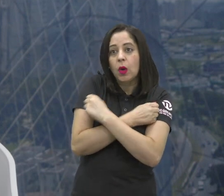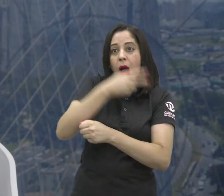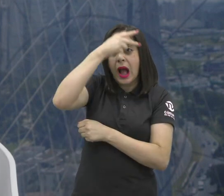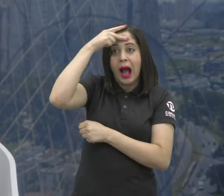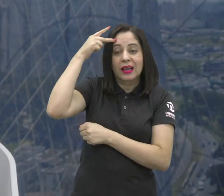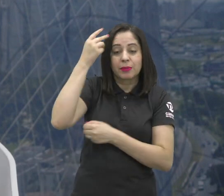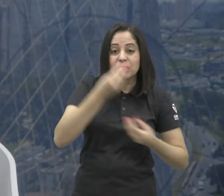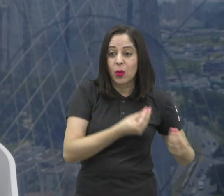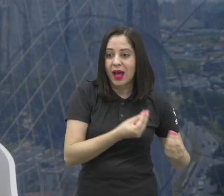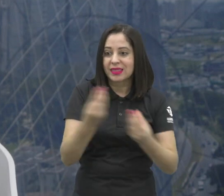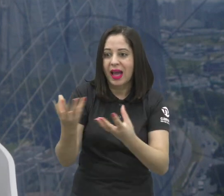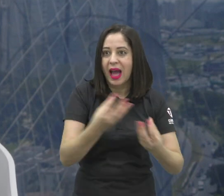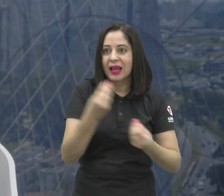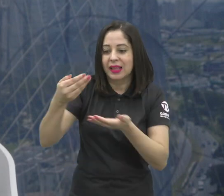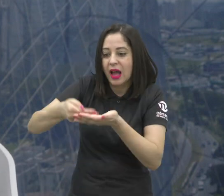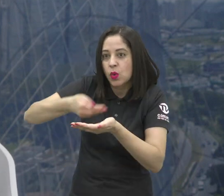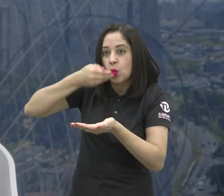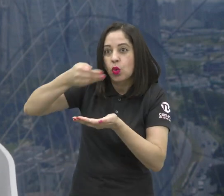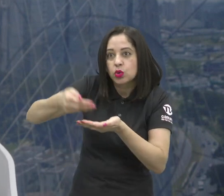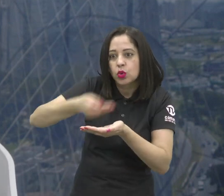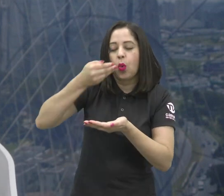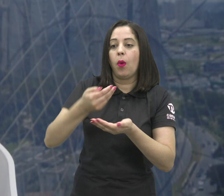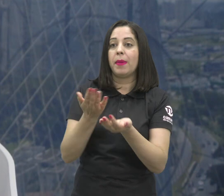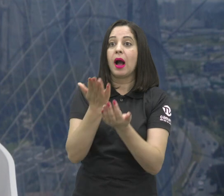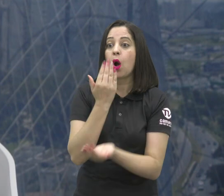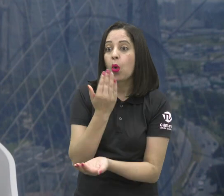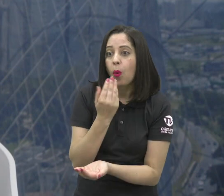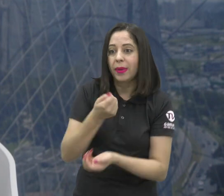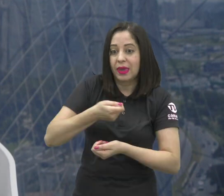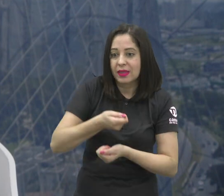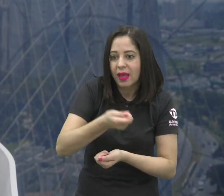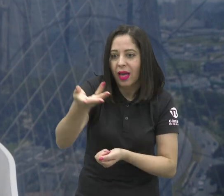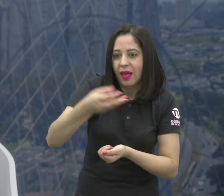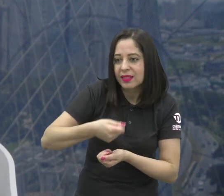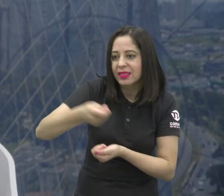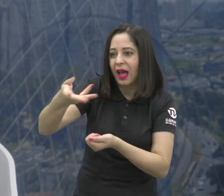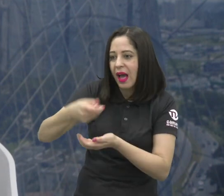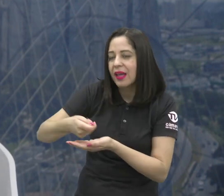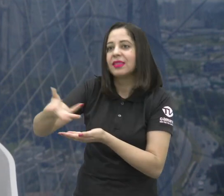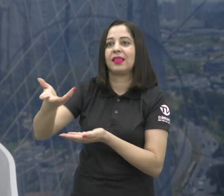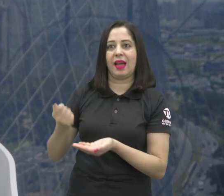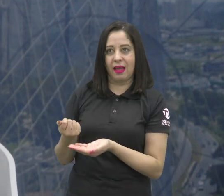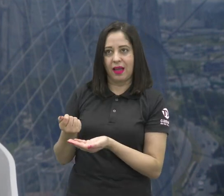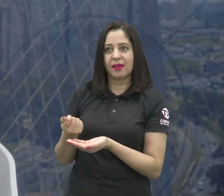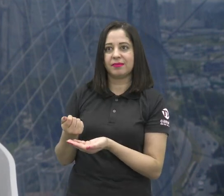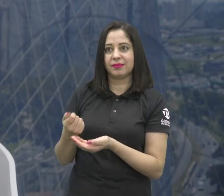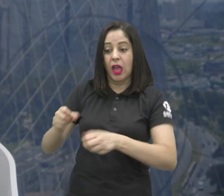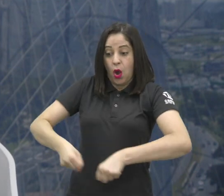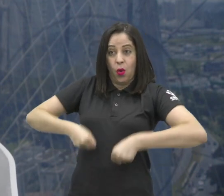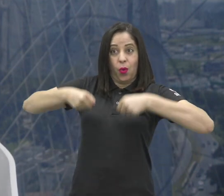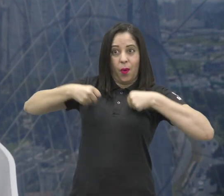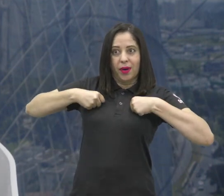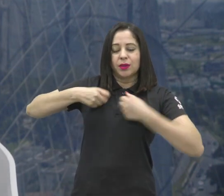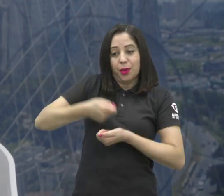levando sopa, alimentos, né, roupas para as pessoas que estão, né, passando frio. Então e aí